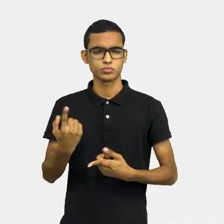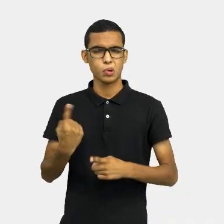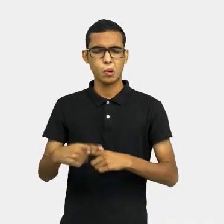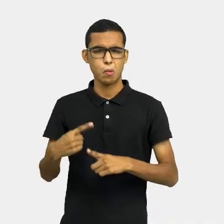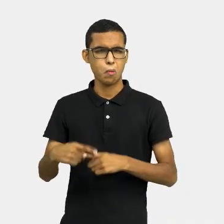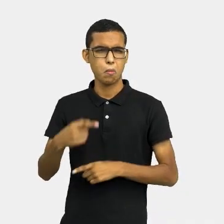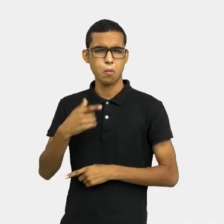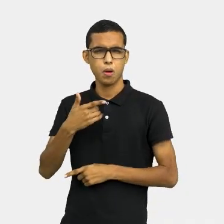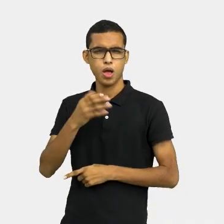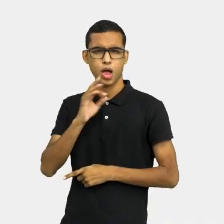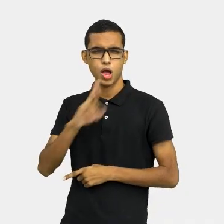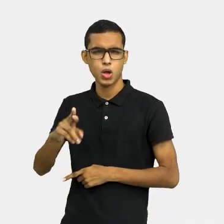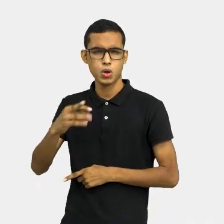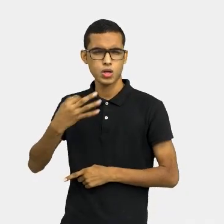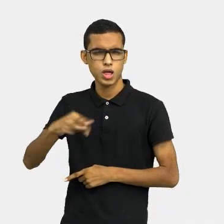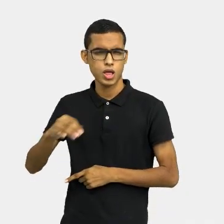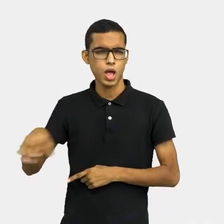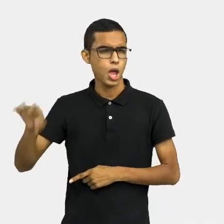está correto?